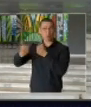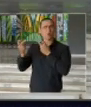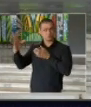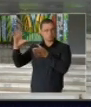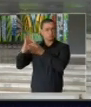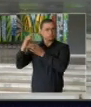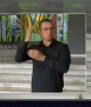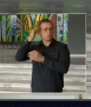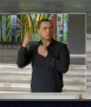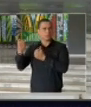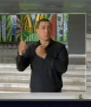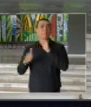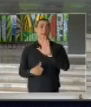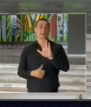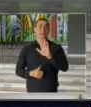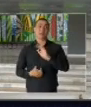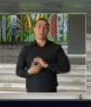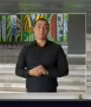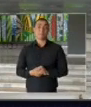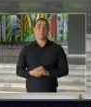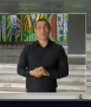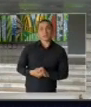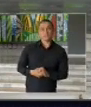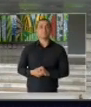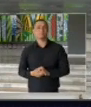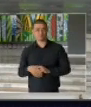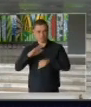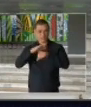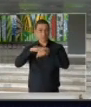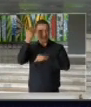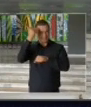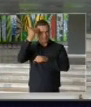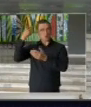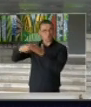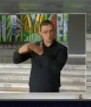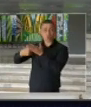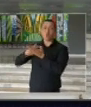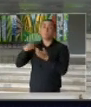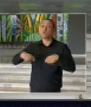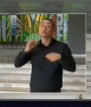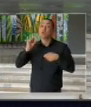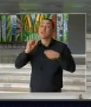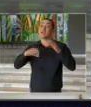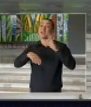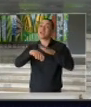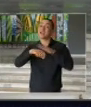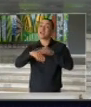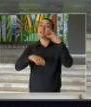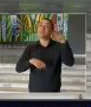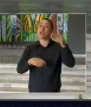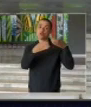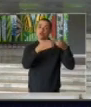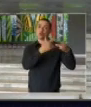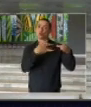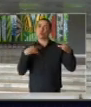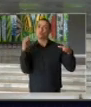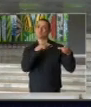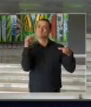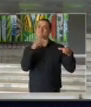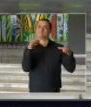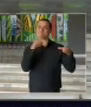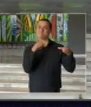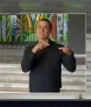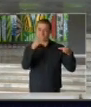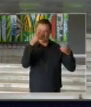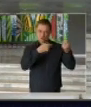Os colchões custam R$ 9.000, né? E aí o governador vem, ó, porque o Comitê de